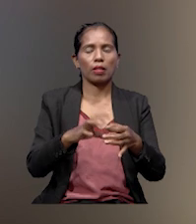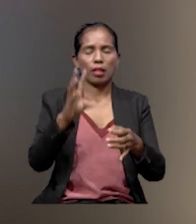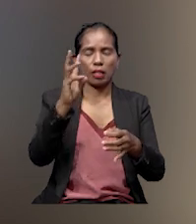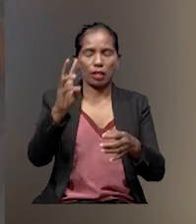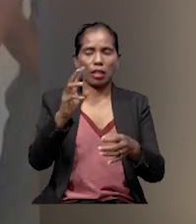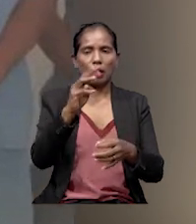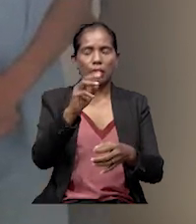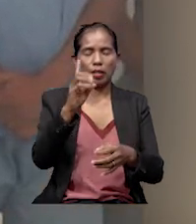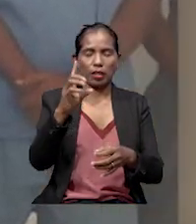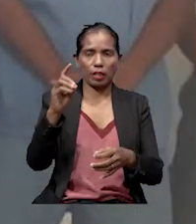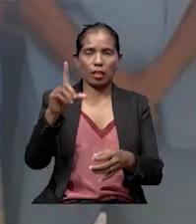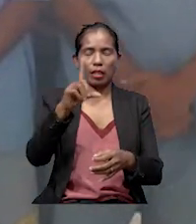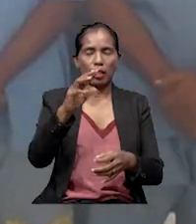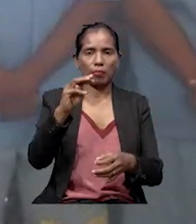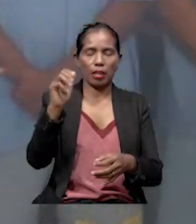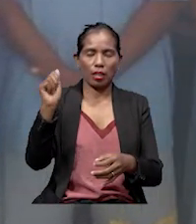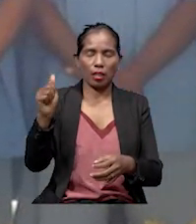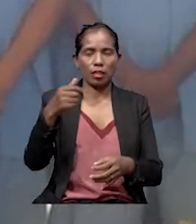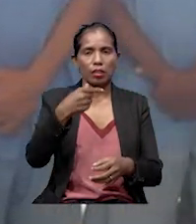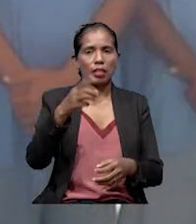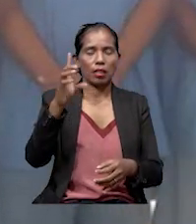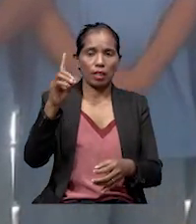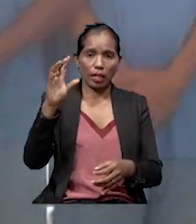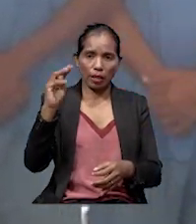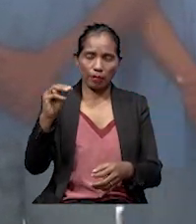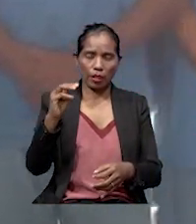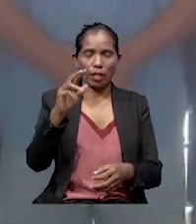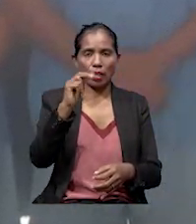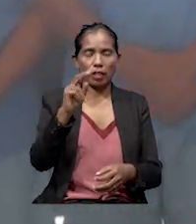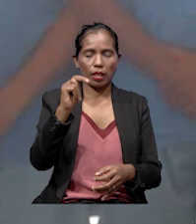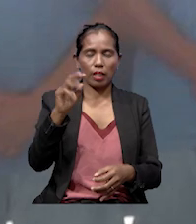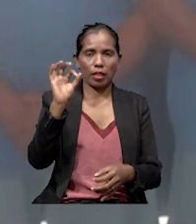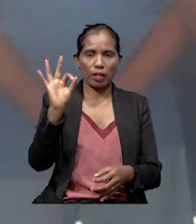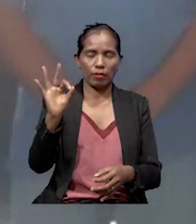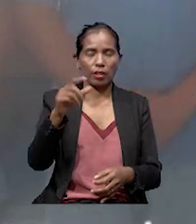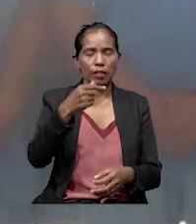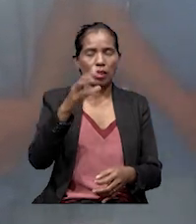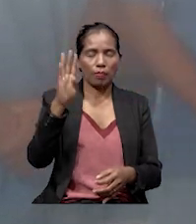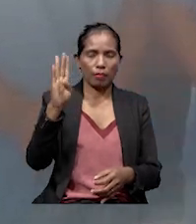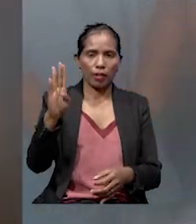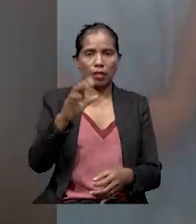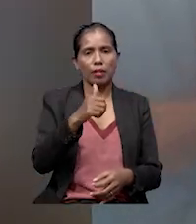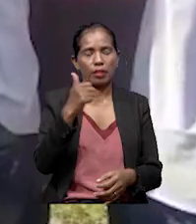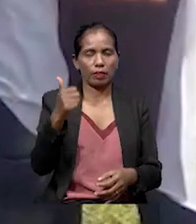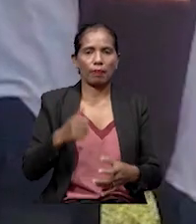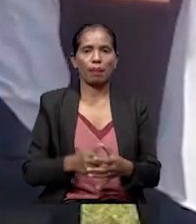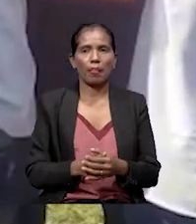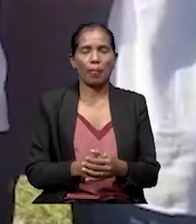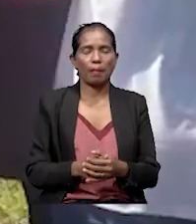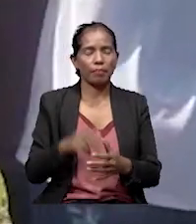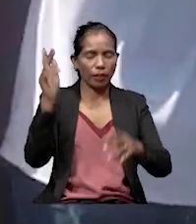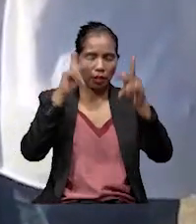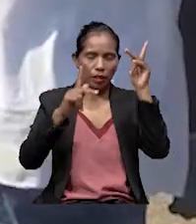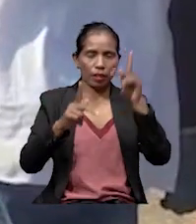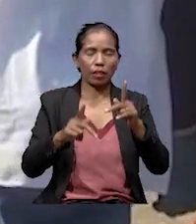MDD, LMA, GDM, NMF, GGB, no Ida Selectan. Caso homicídio não